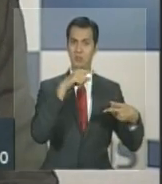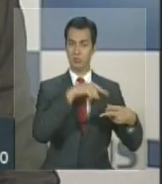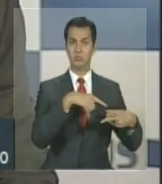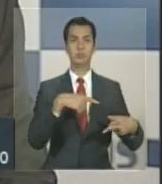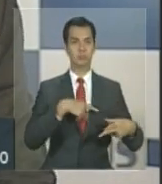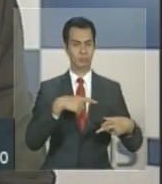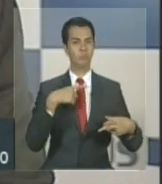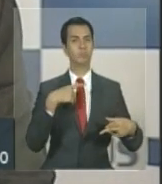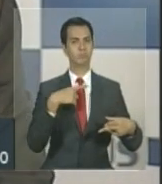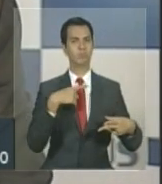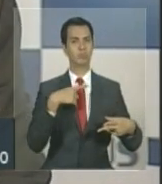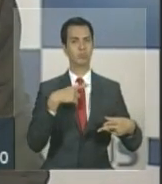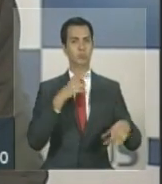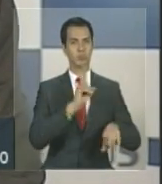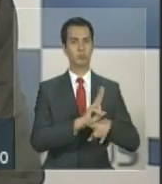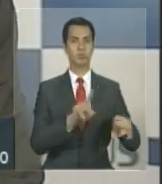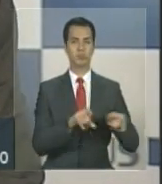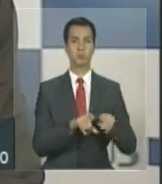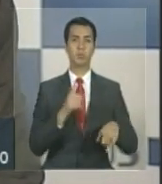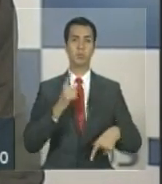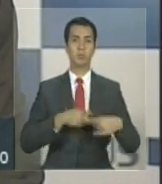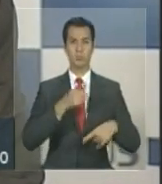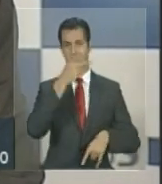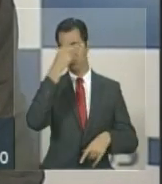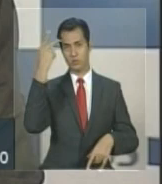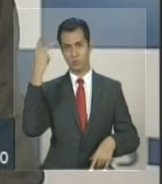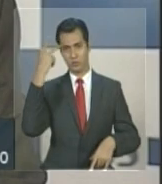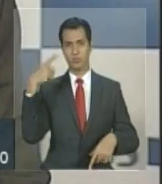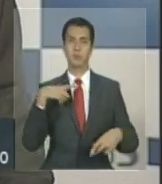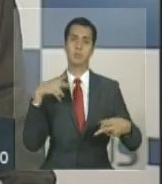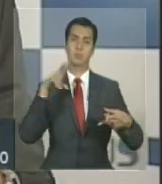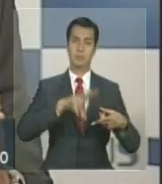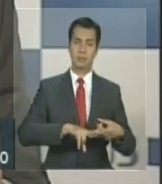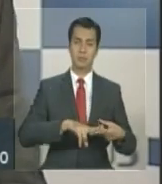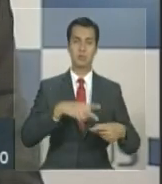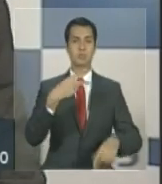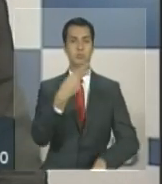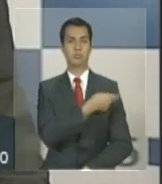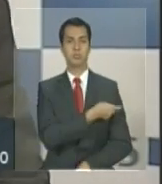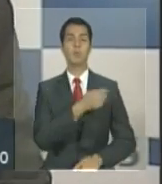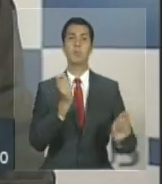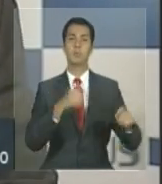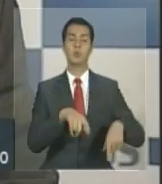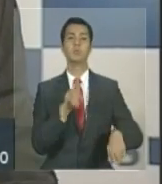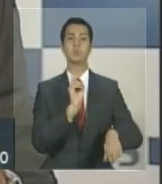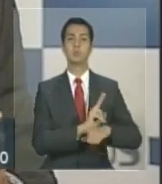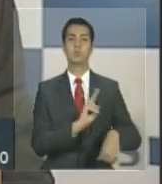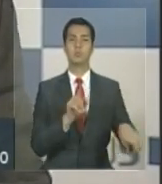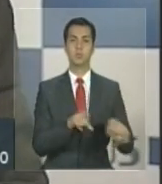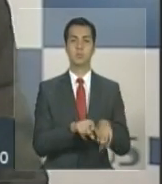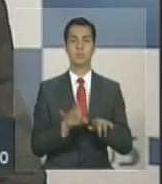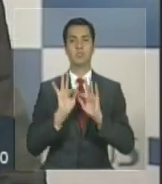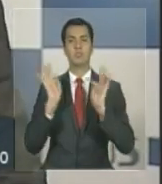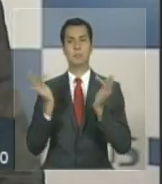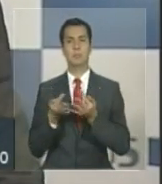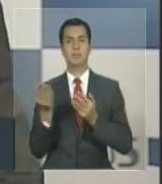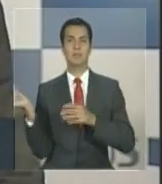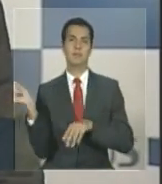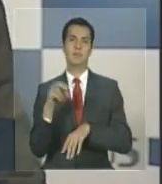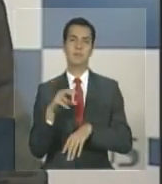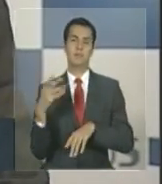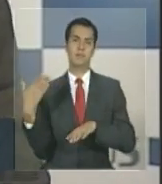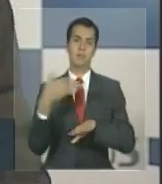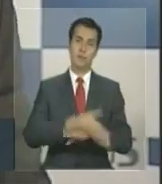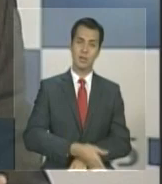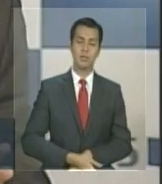proteger quem está em situação de privação de liberdade, nós estaremos protegendo os familiares que visitam, os trabalhadores que